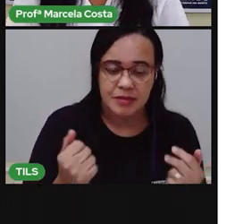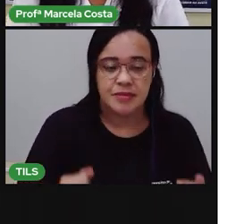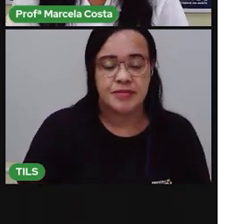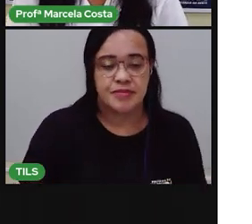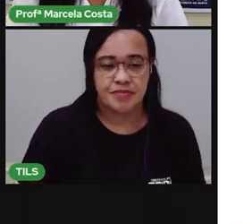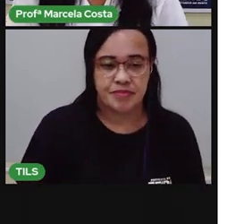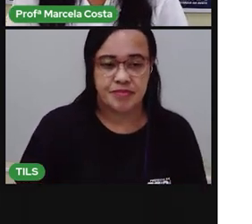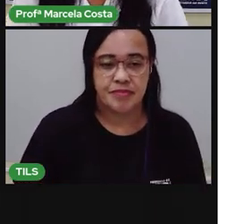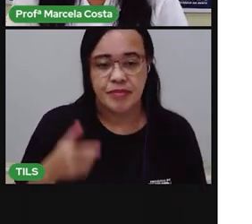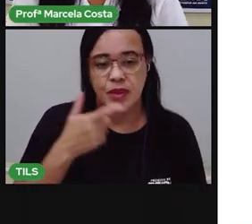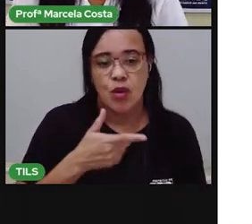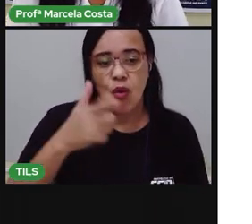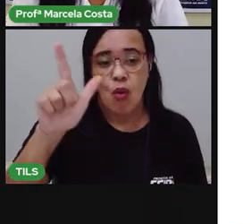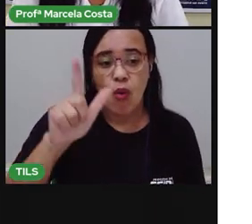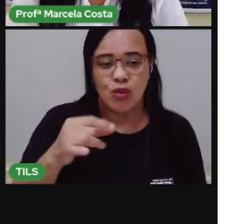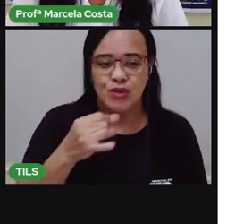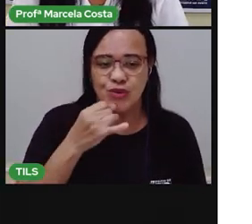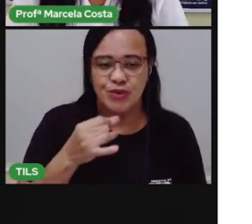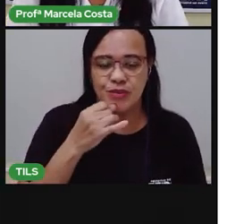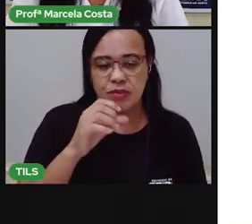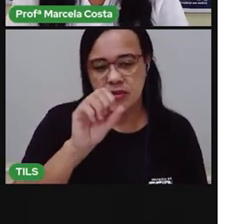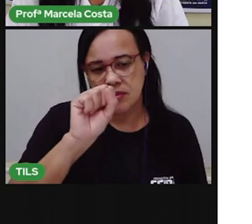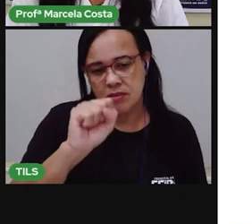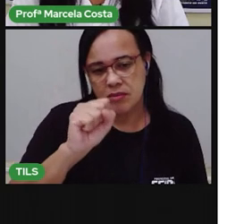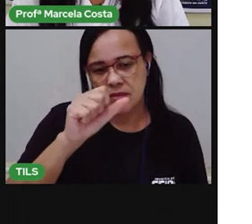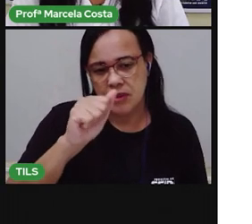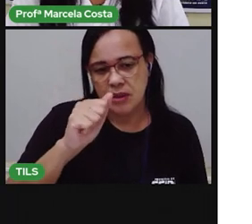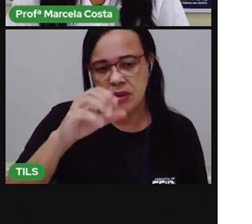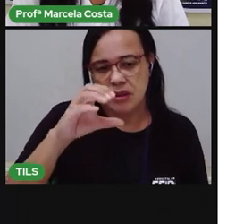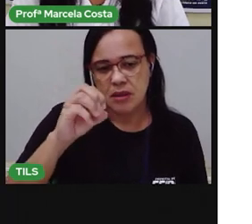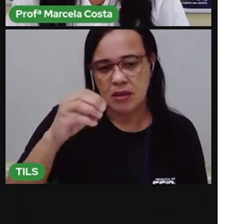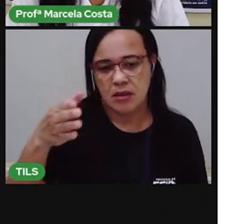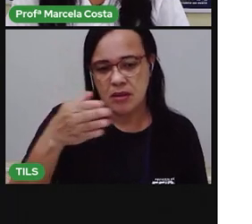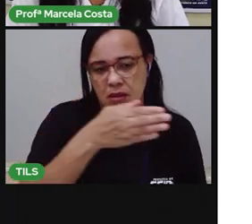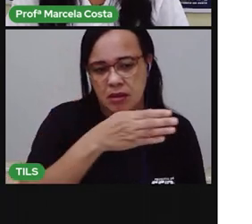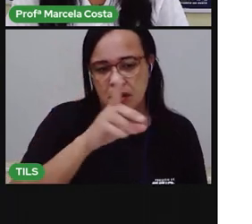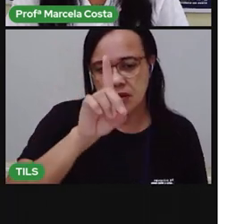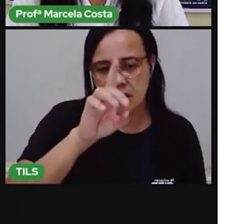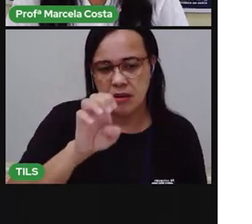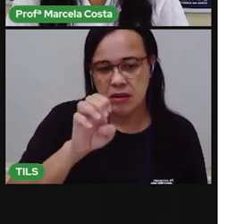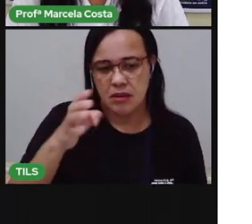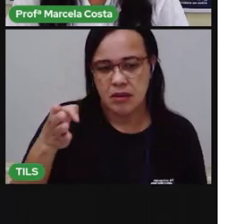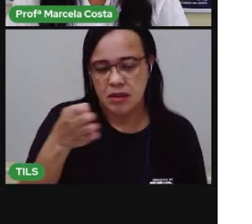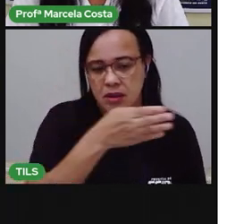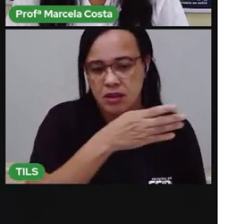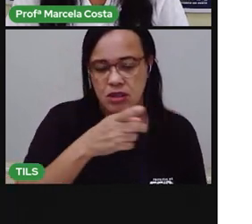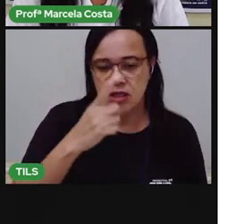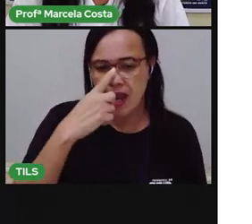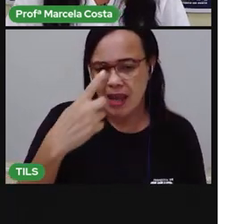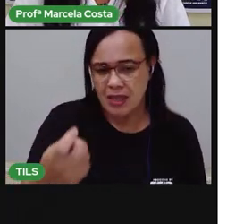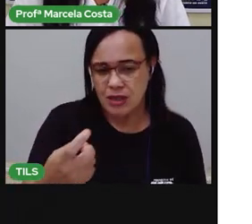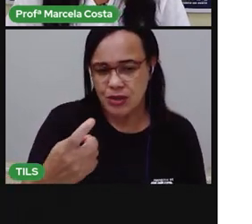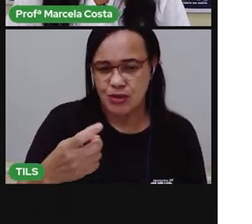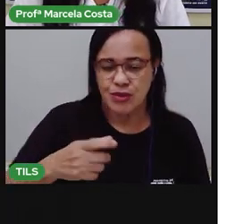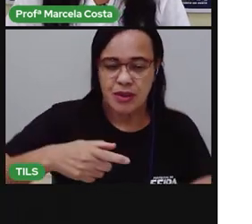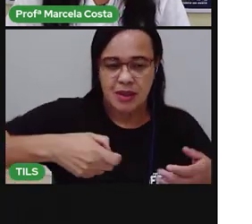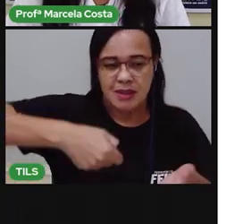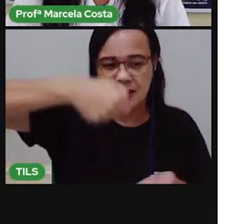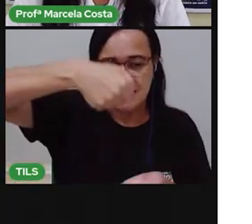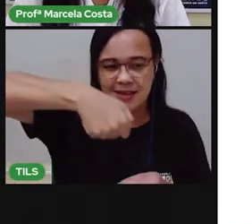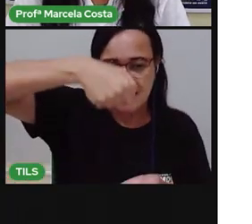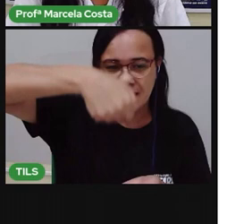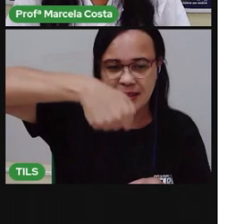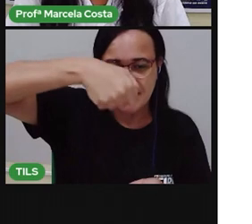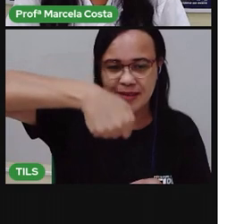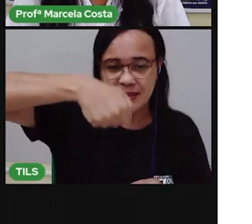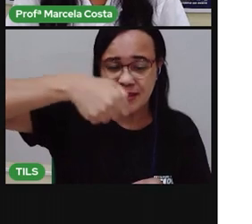Outro produto de limpeza. Saco de lixo. Olha, é